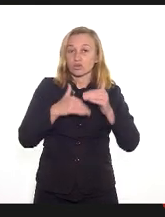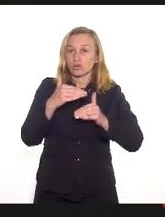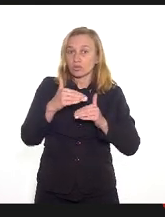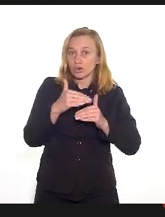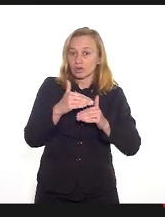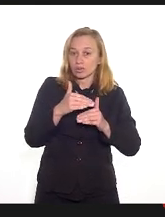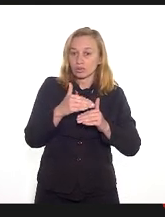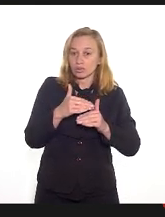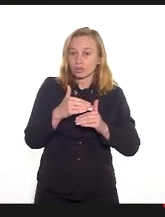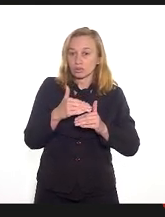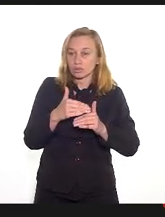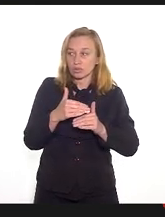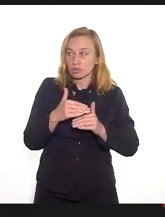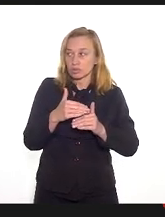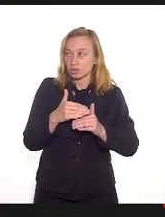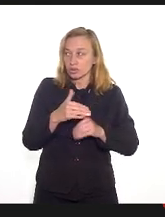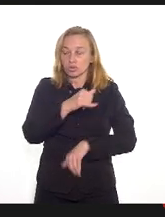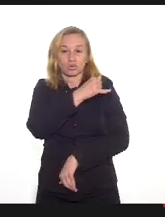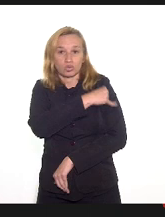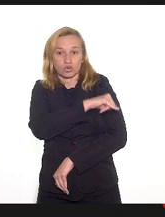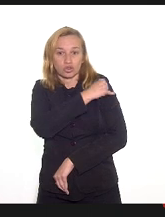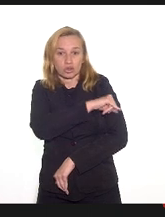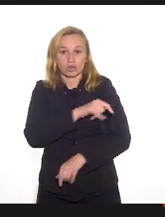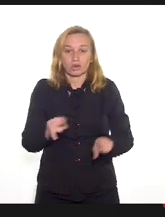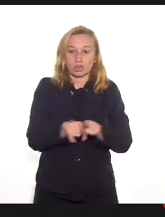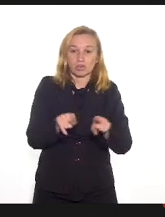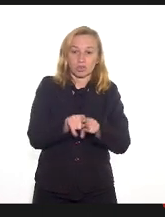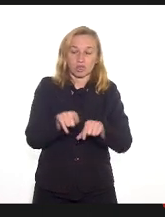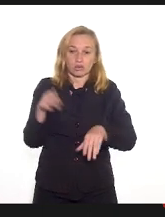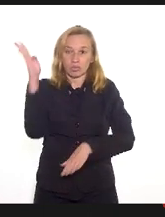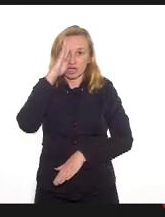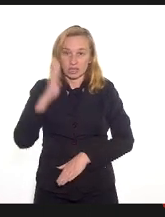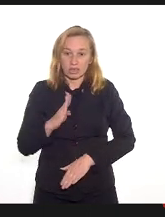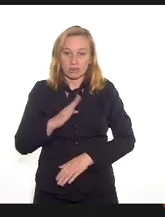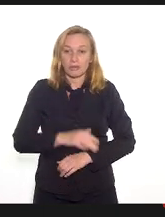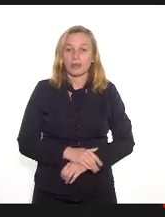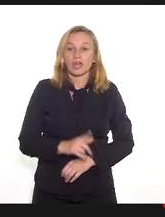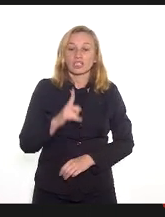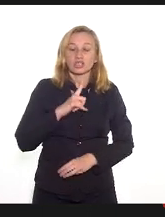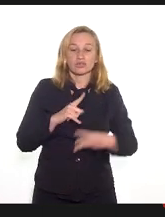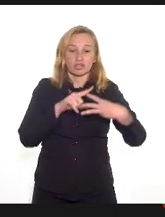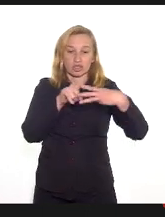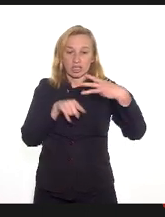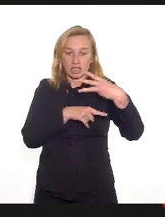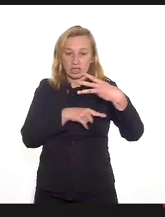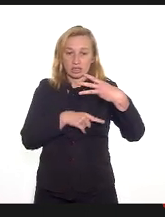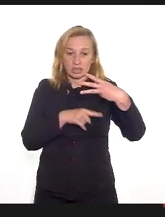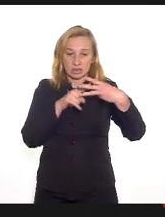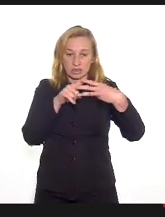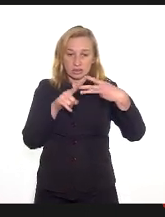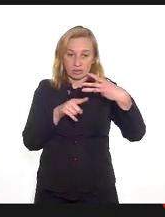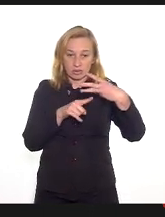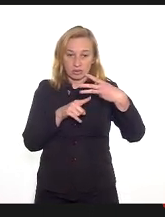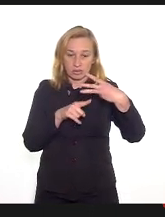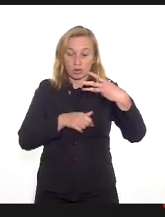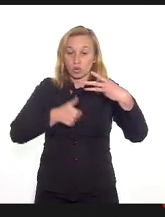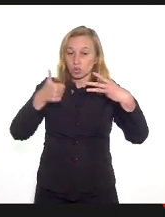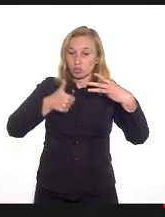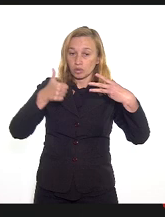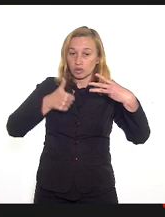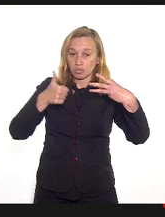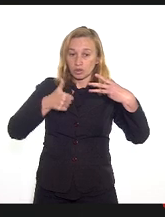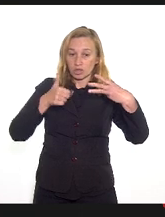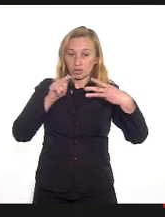desenvolvimento do Rio de Janeiro e também do Brasil. Nós tivemos três grandes ciclos. O primeiro,